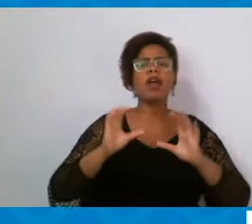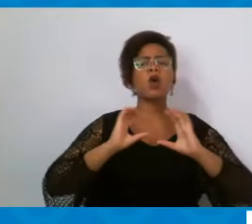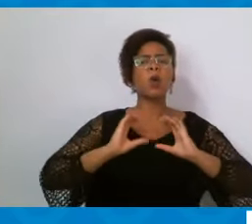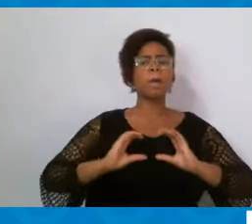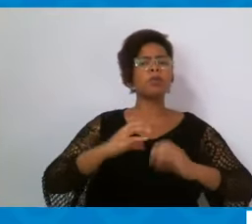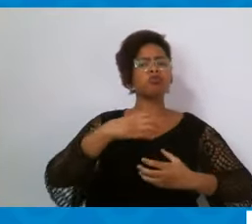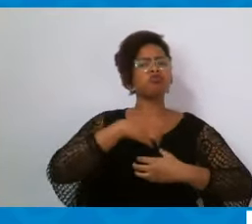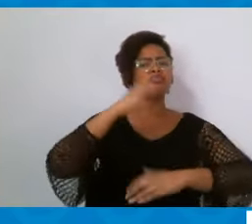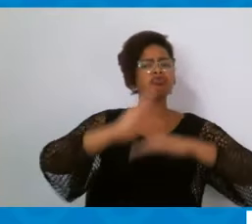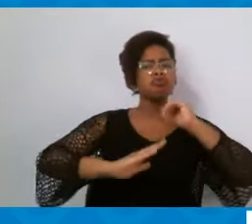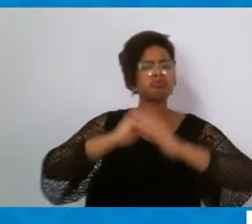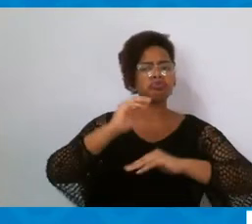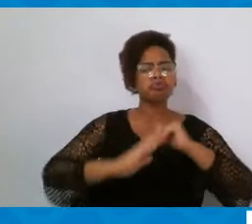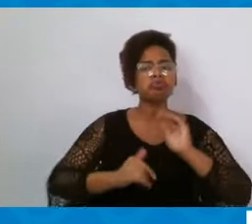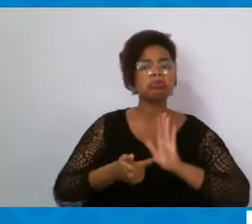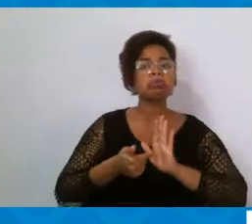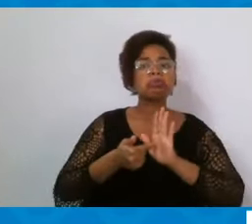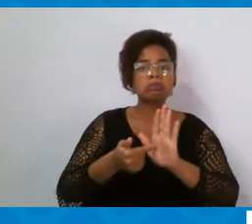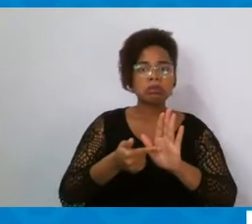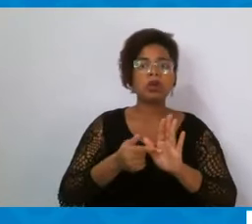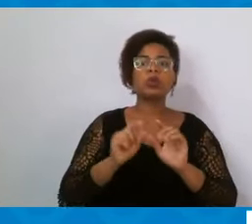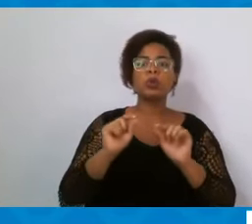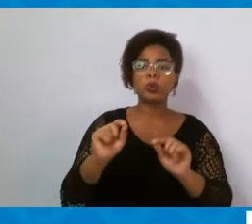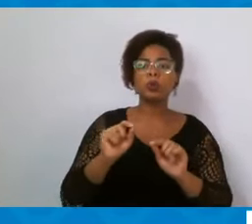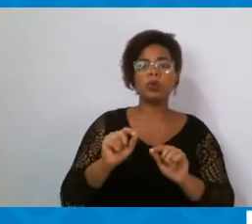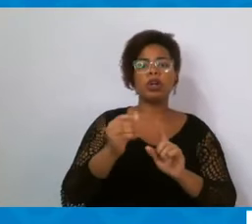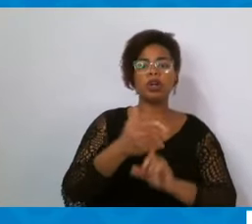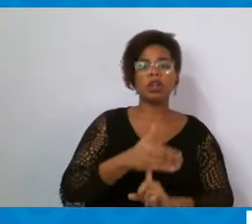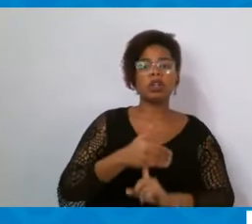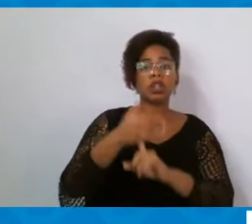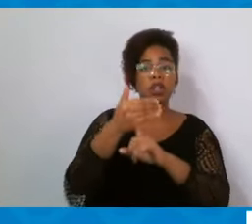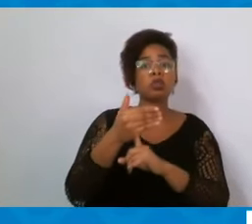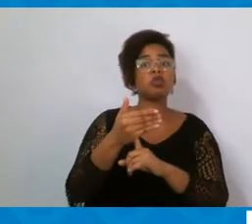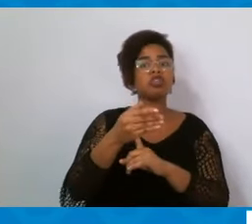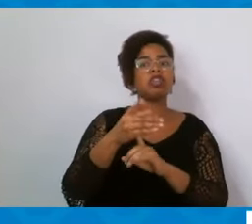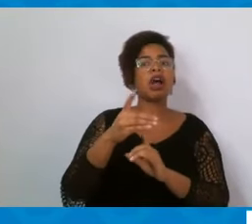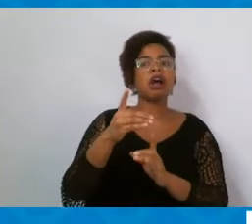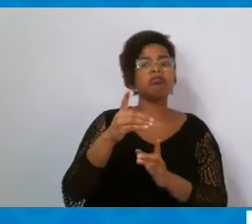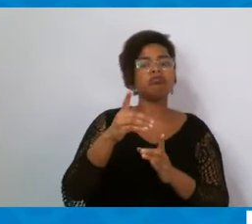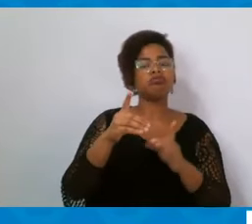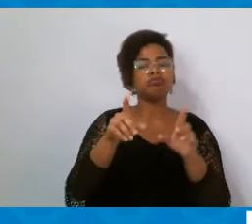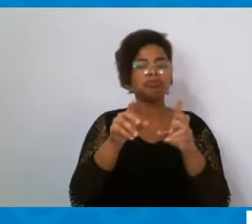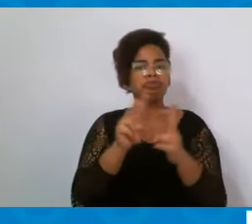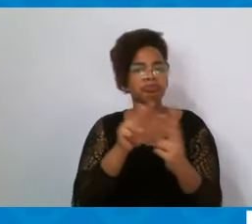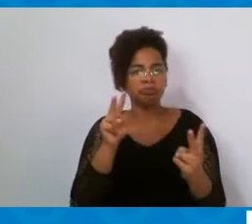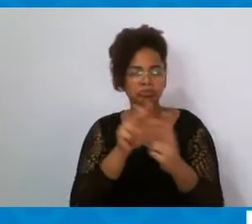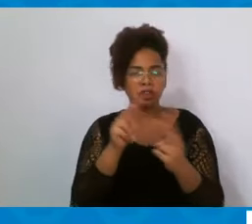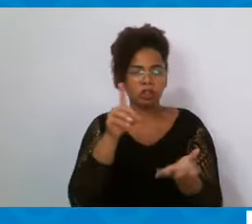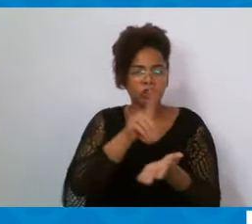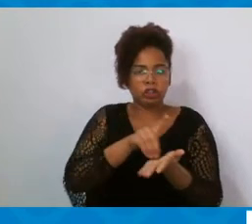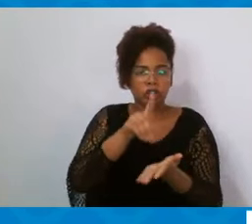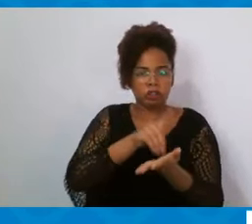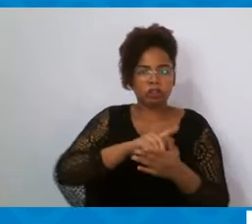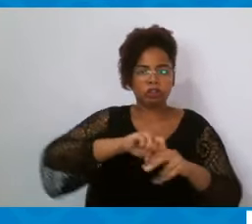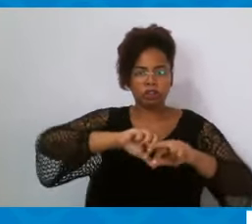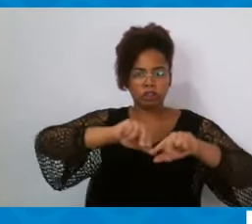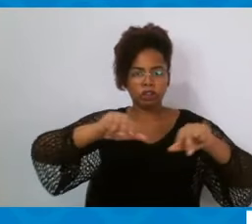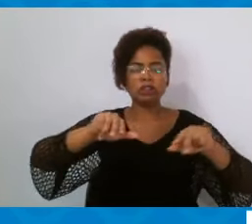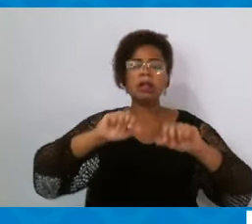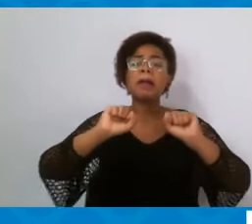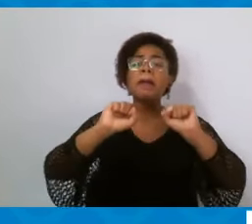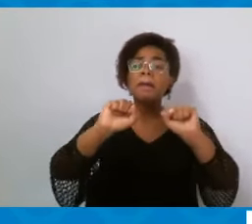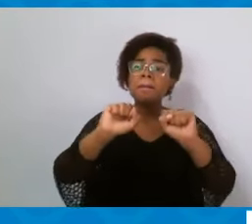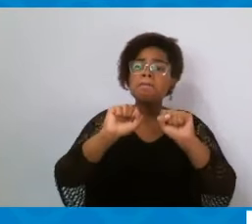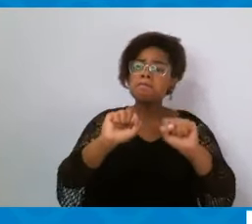tecnologias digitais ou de artefatos digitais. Você pode ter também isso? Pode, talvez até deva, para